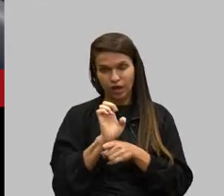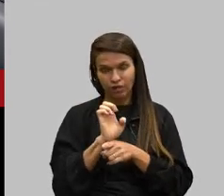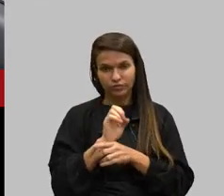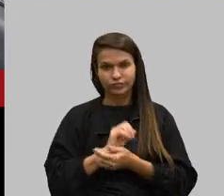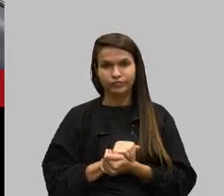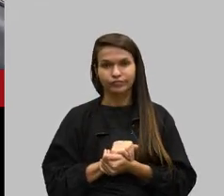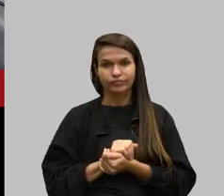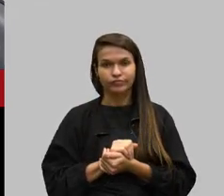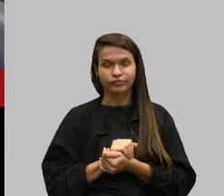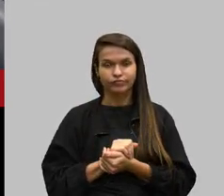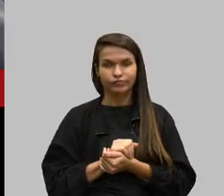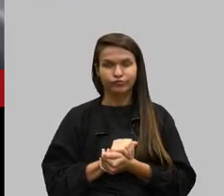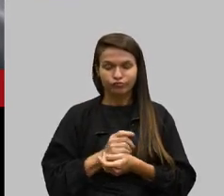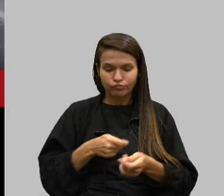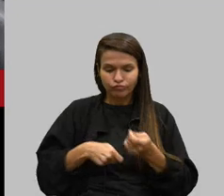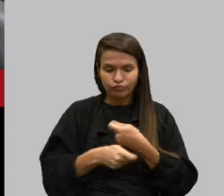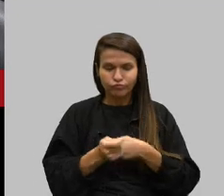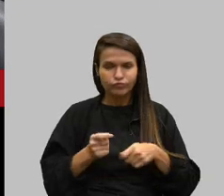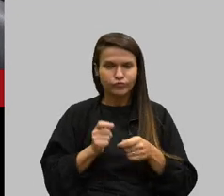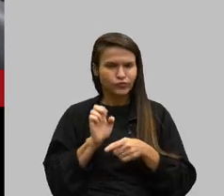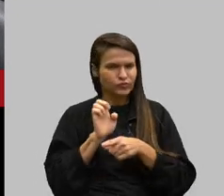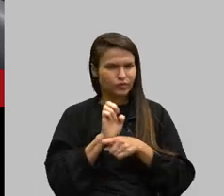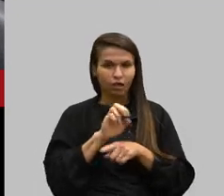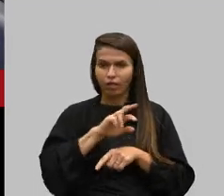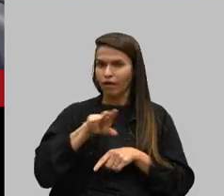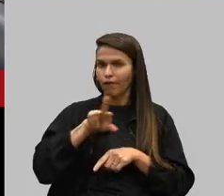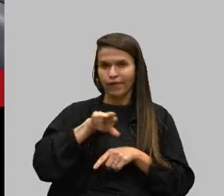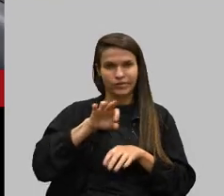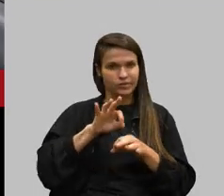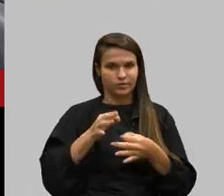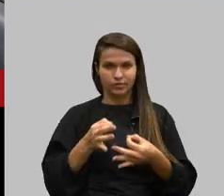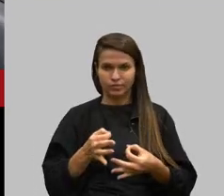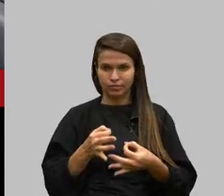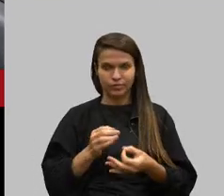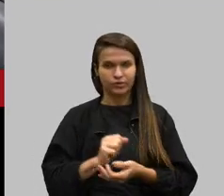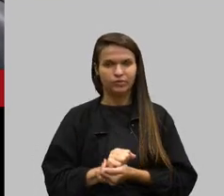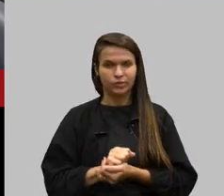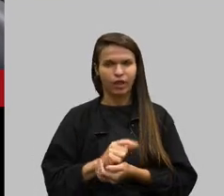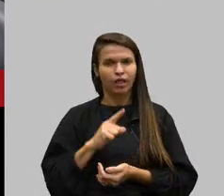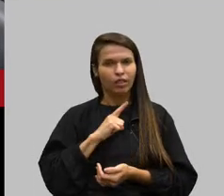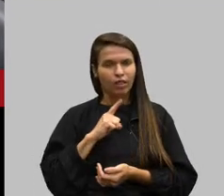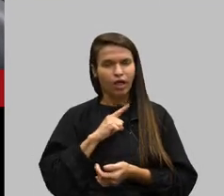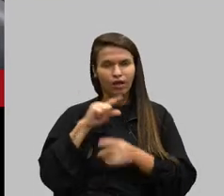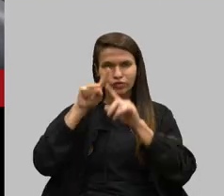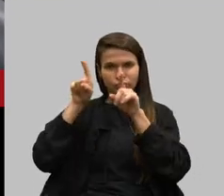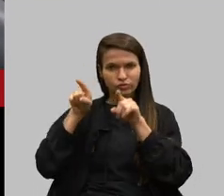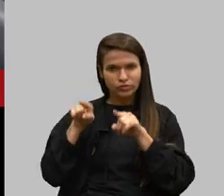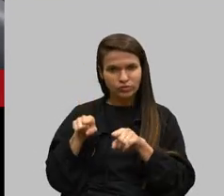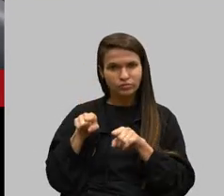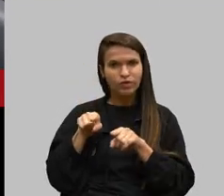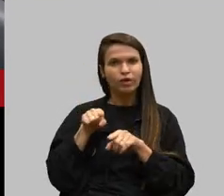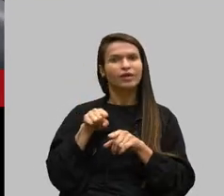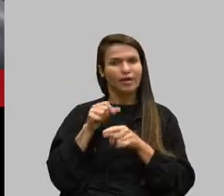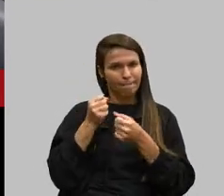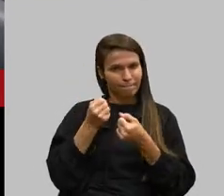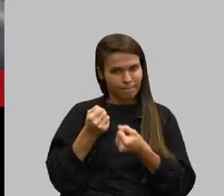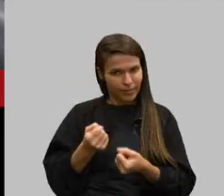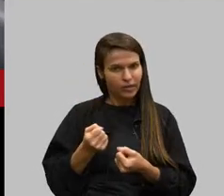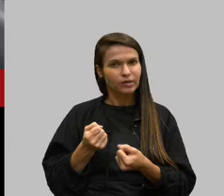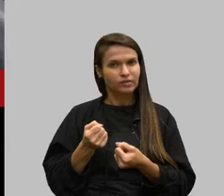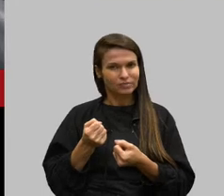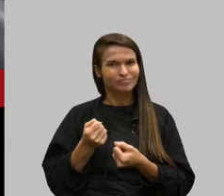administrar um estado não é simples nós temos a questão do servidores pesando e pesa porque nos